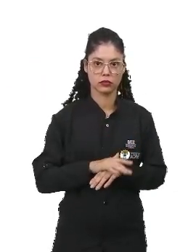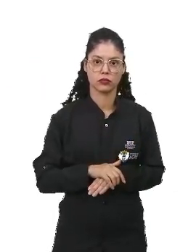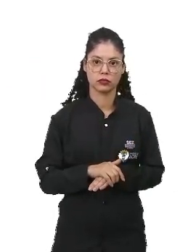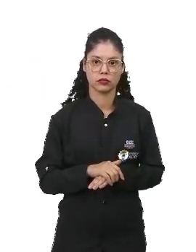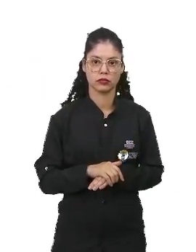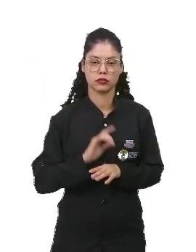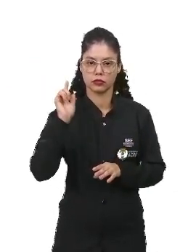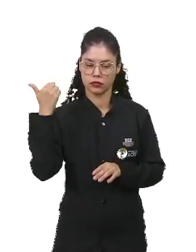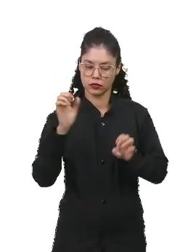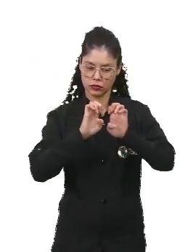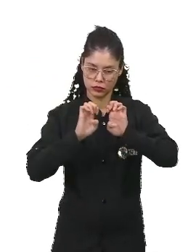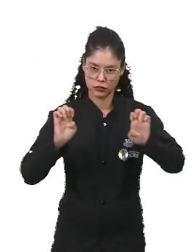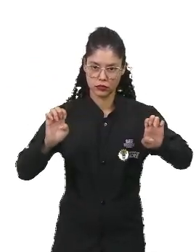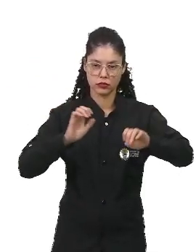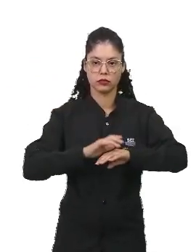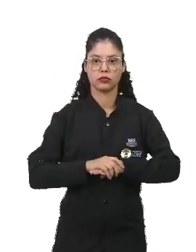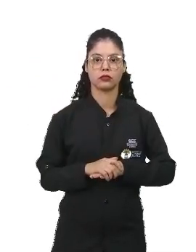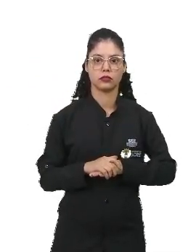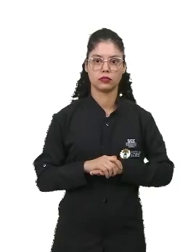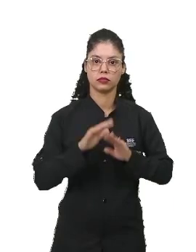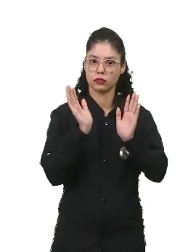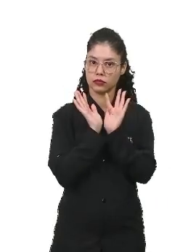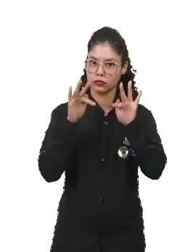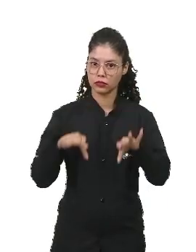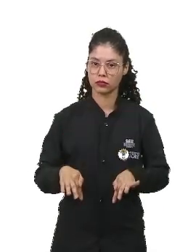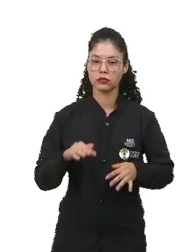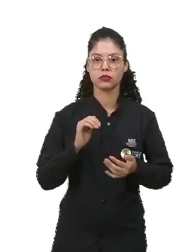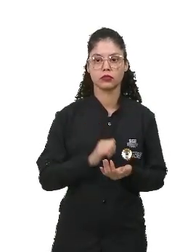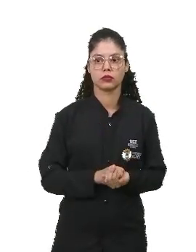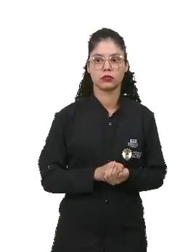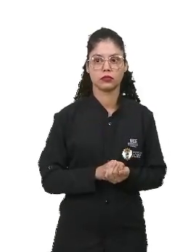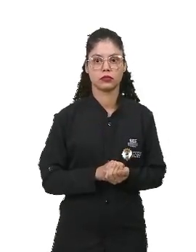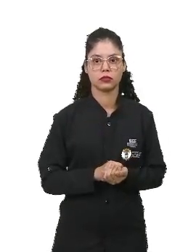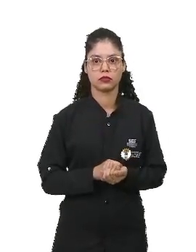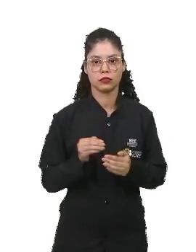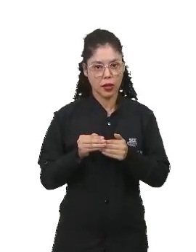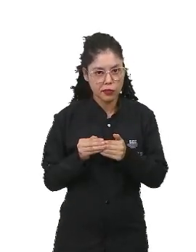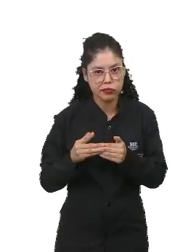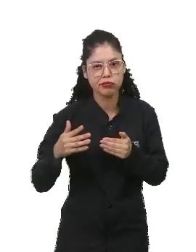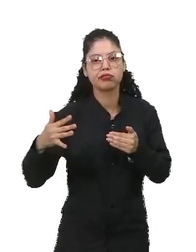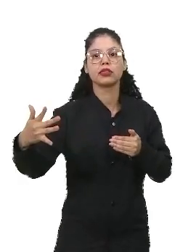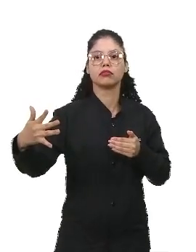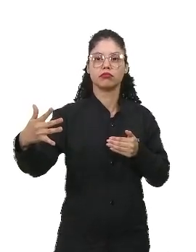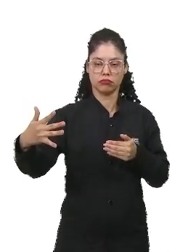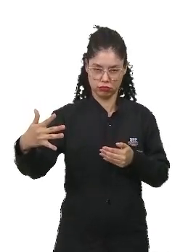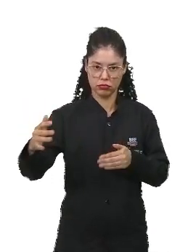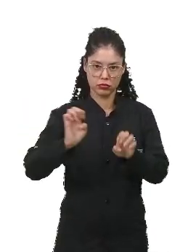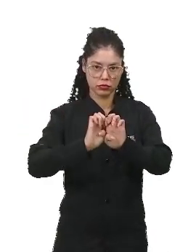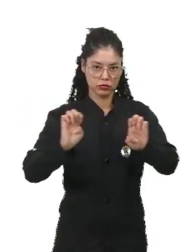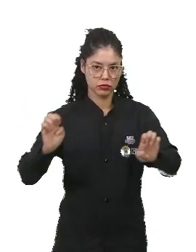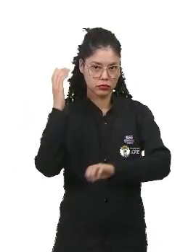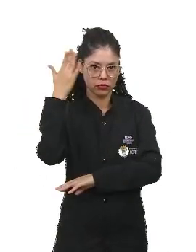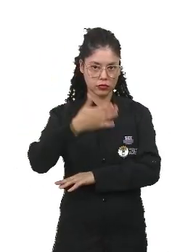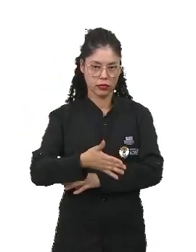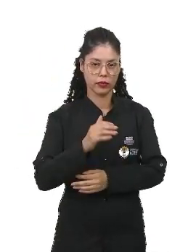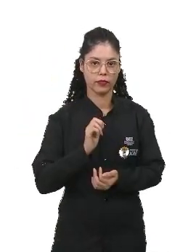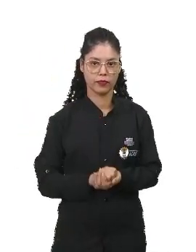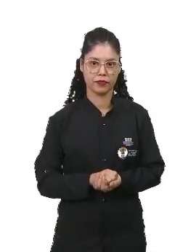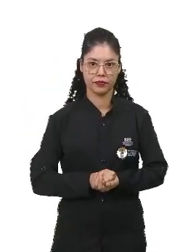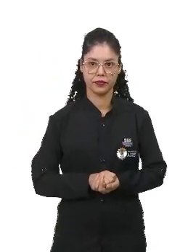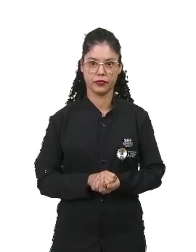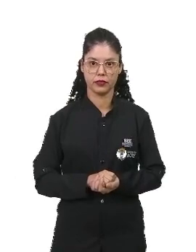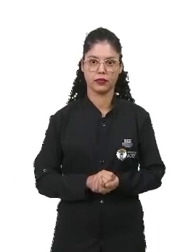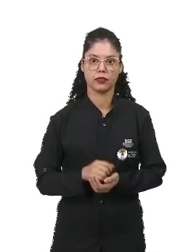determinar outras equações. Mas eu vou ficar por aqui, nós não vamos nos estender nessas equações da reta no espaço,